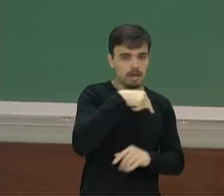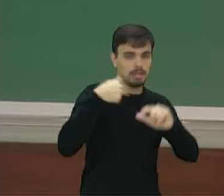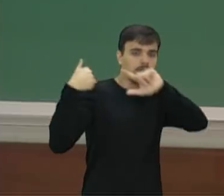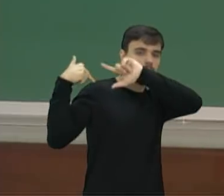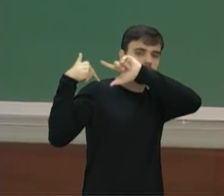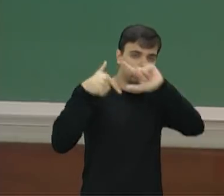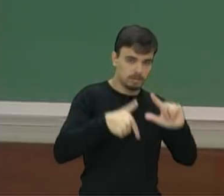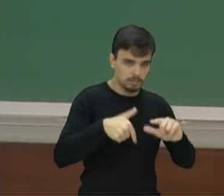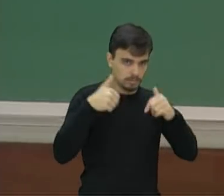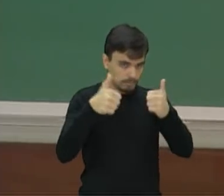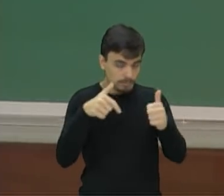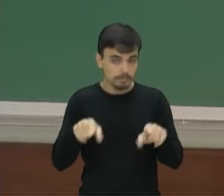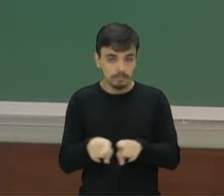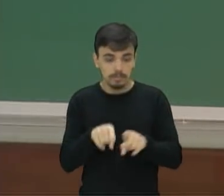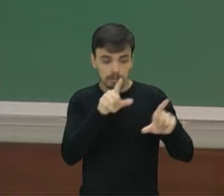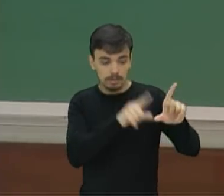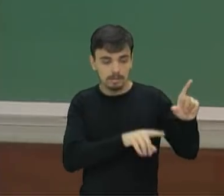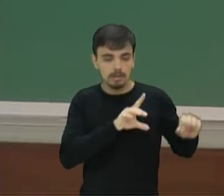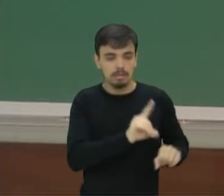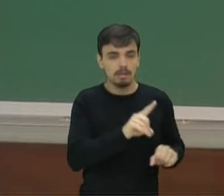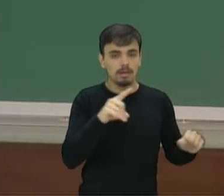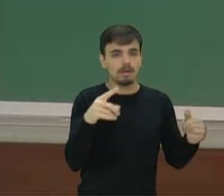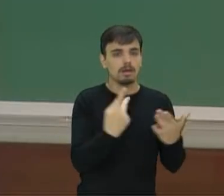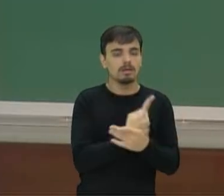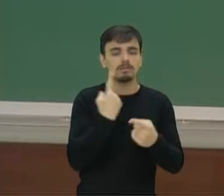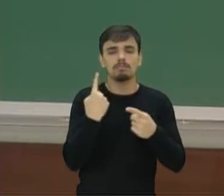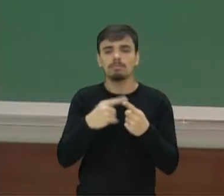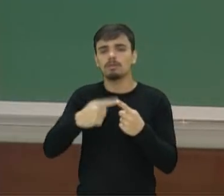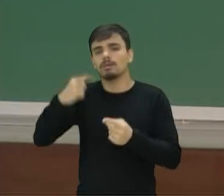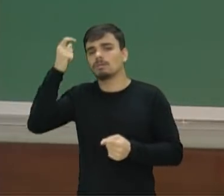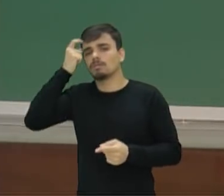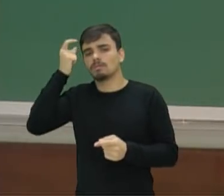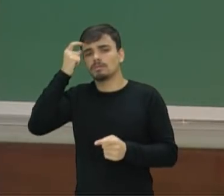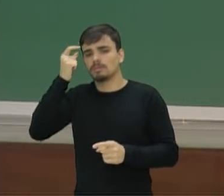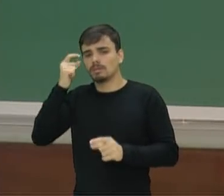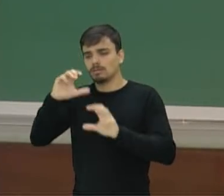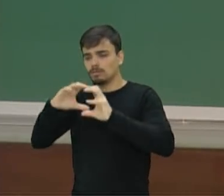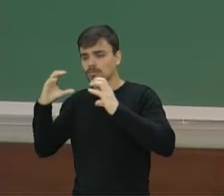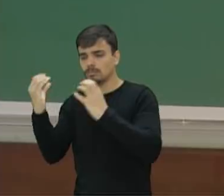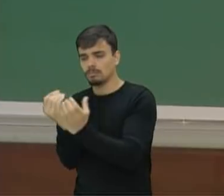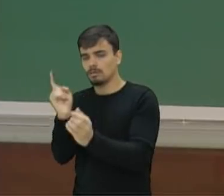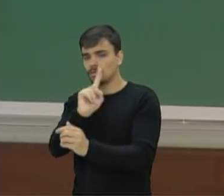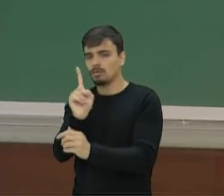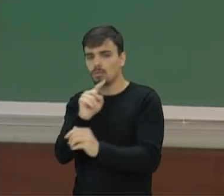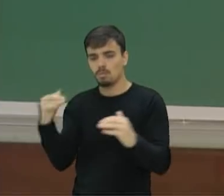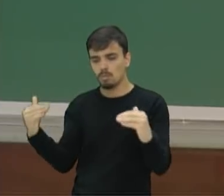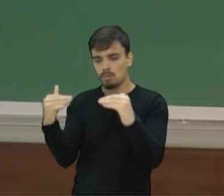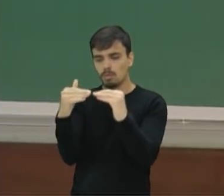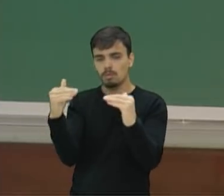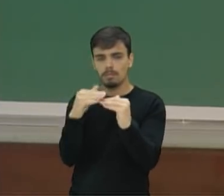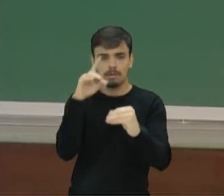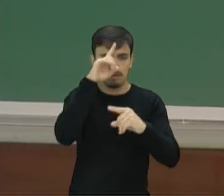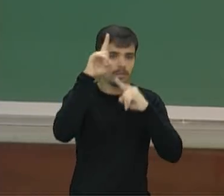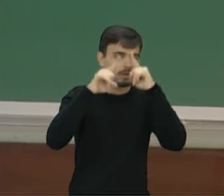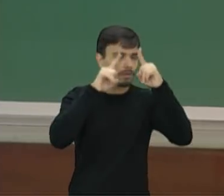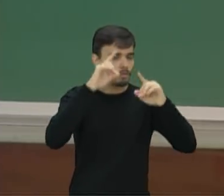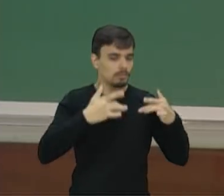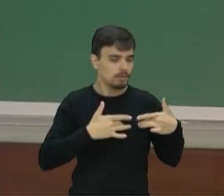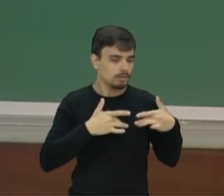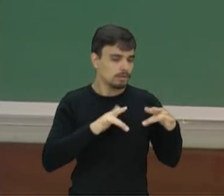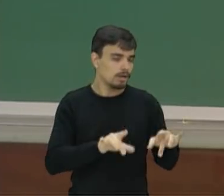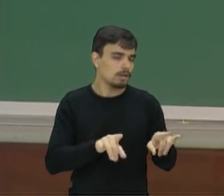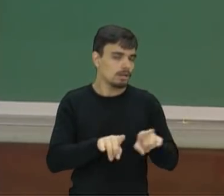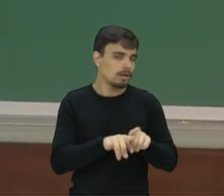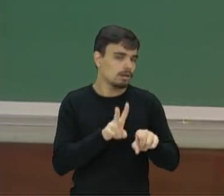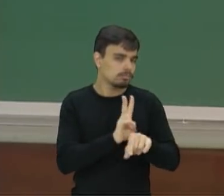simples. E a D está incorreta porque a consciência coletiva, ela não tem a ver com essa ideia de caridade,